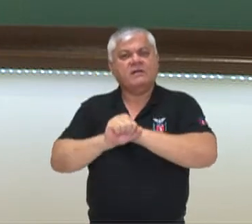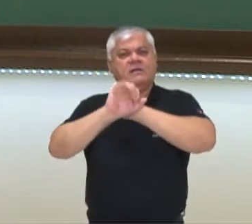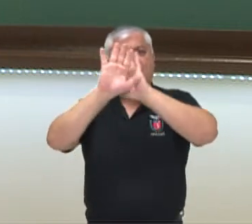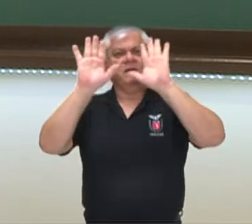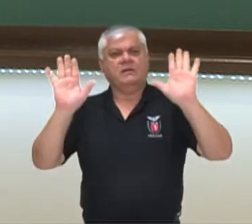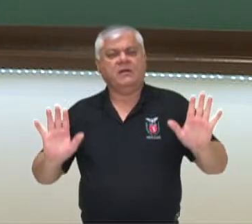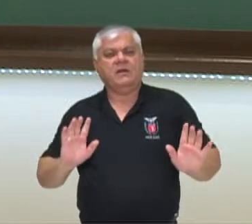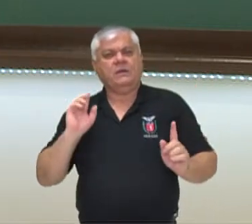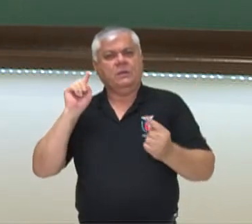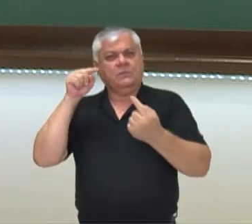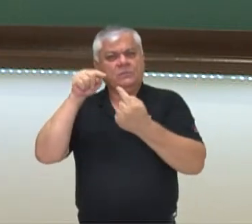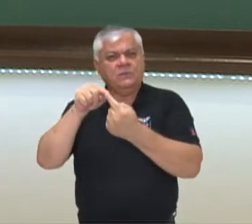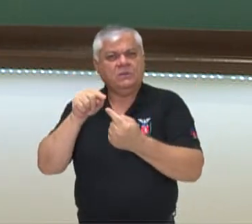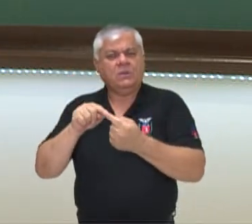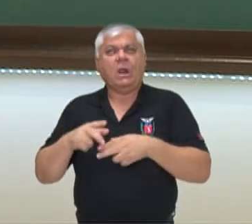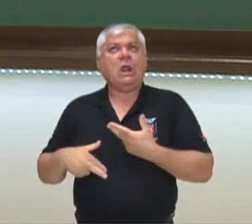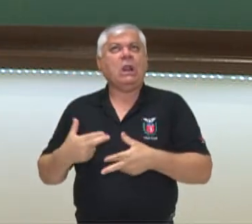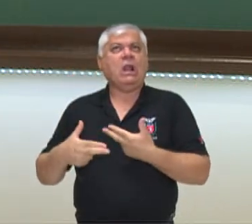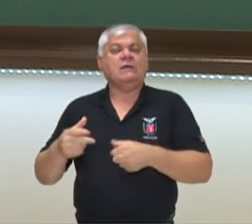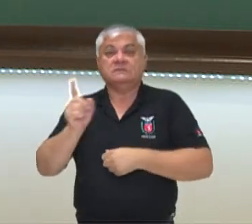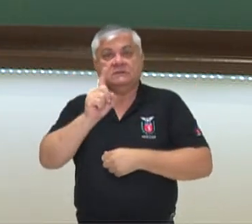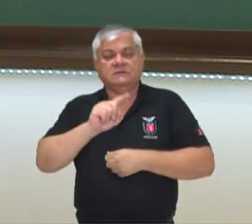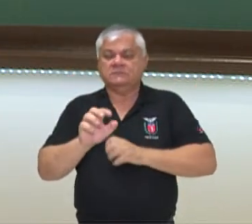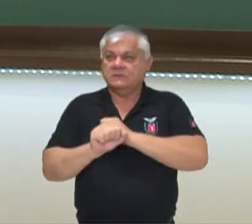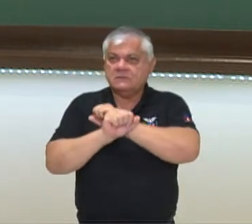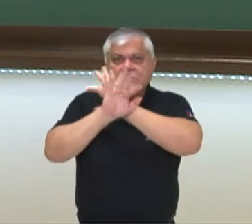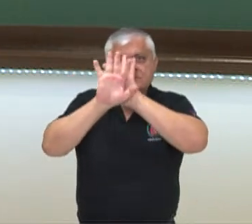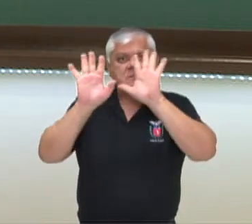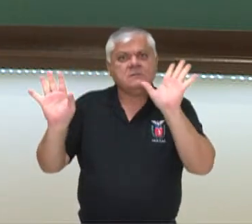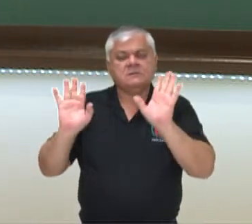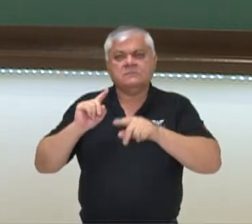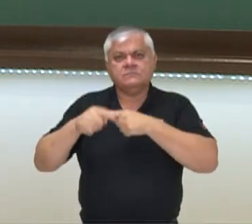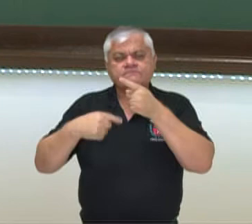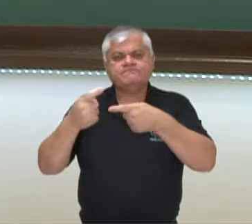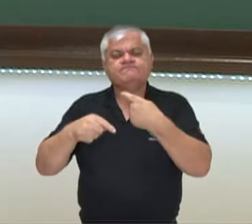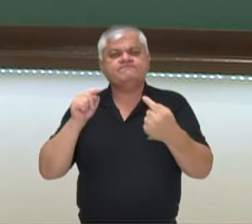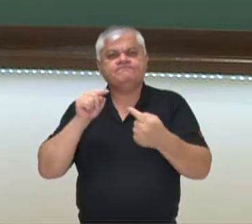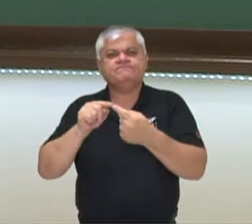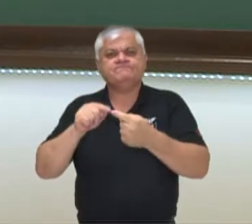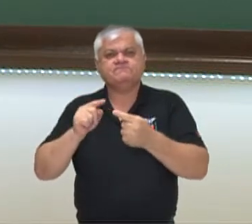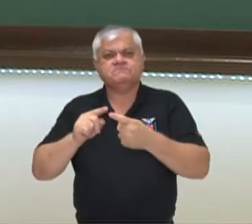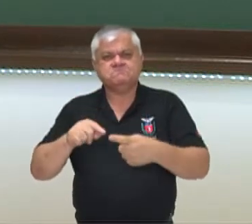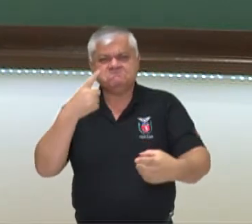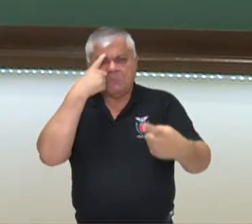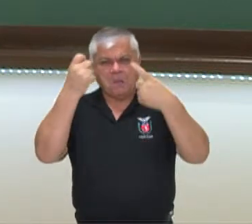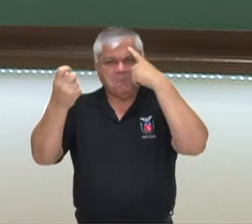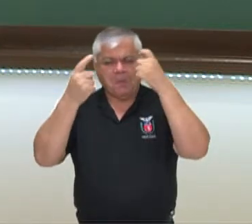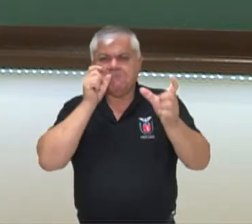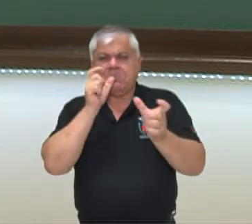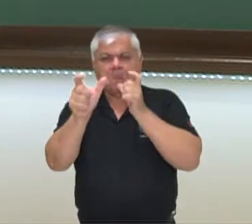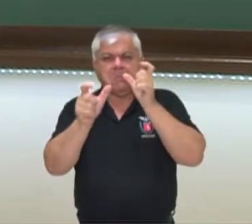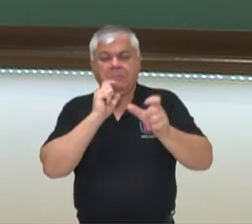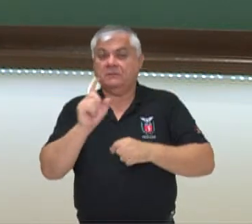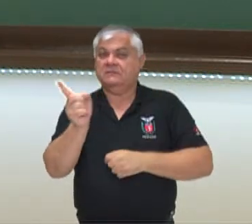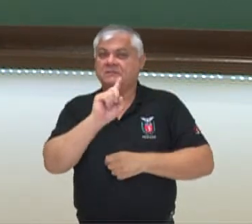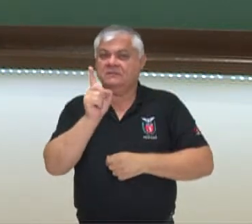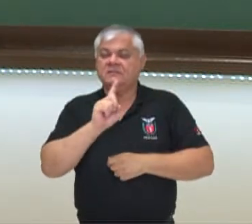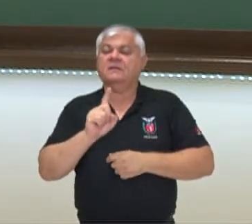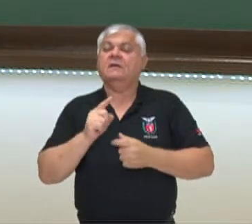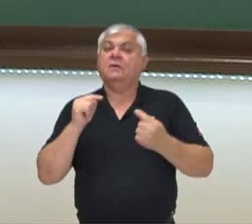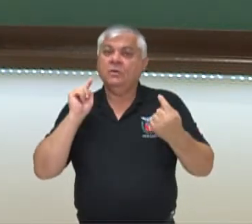clara, objetiva, da afetividade, né, o discurso não violento, a pessoa poder nos entender, e